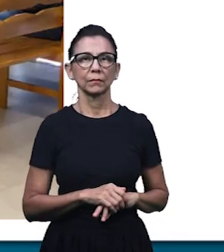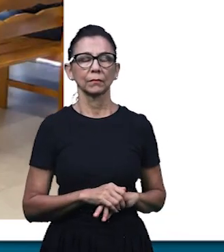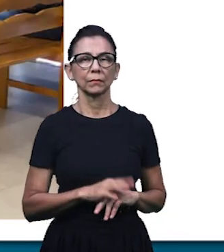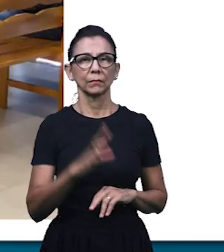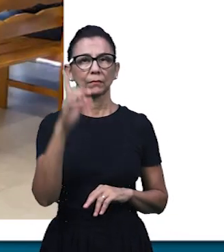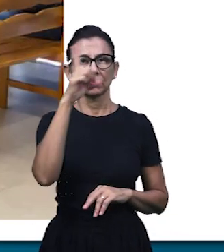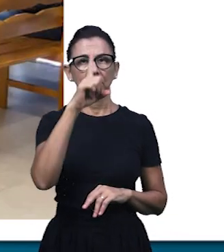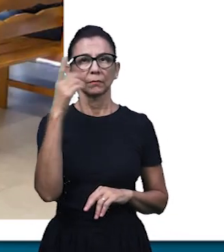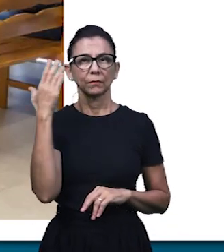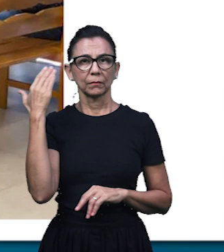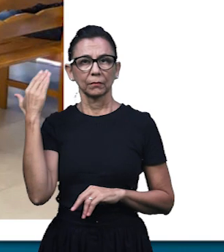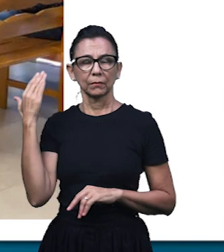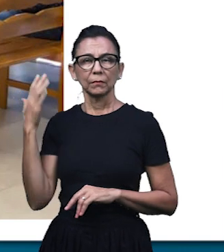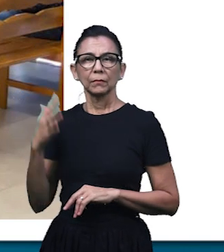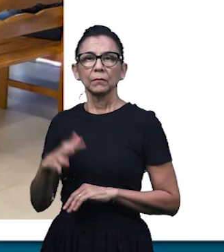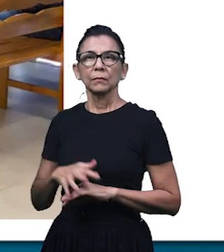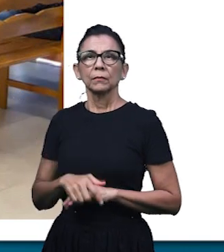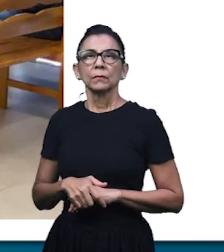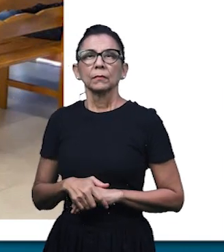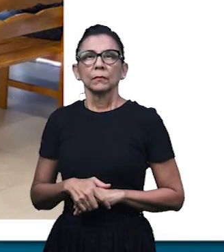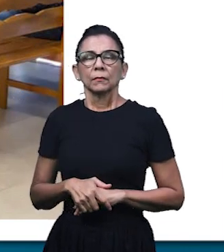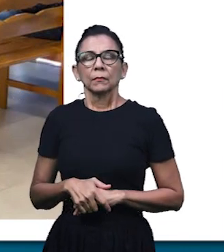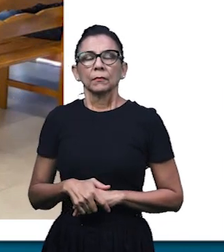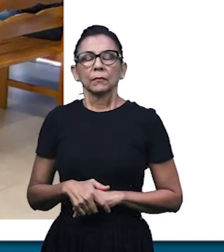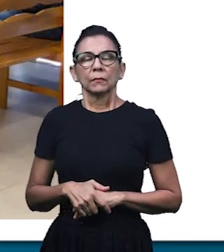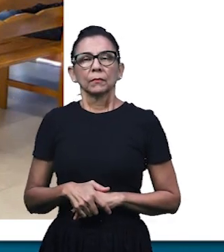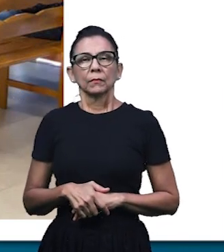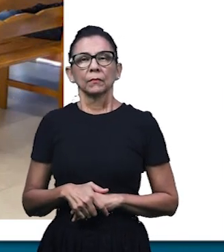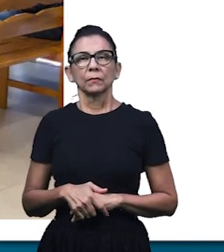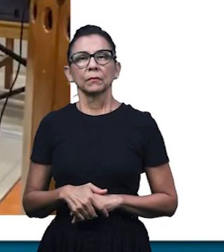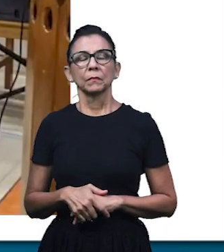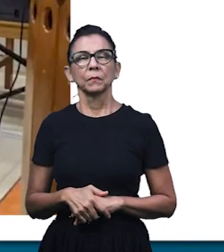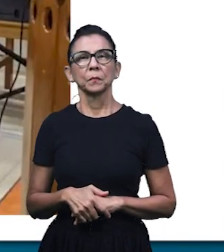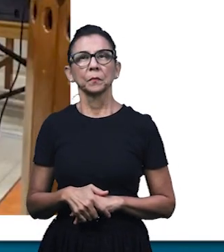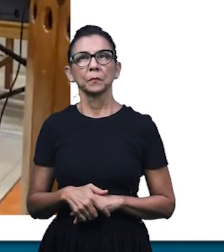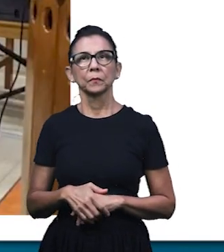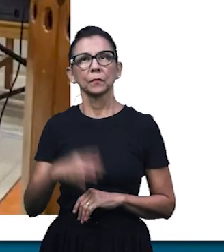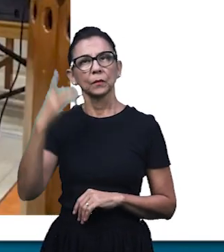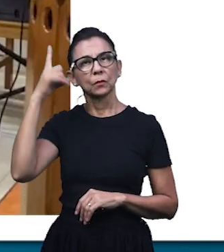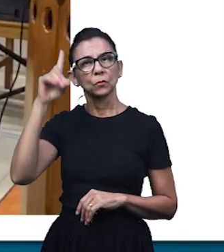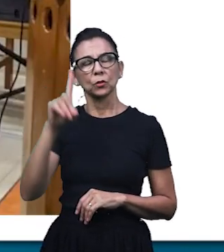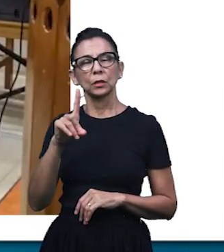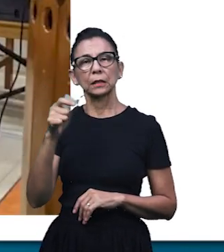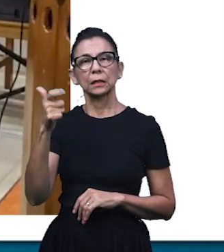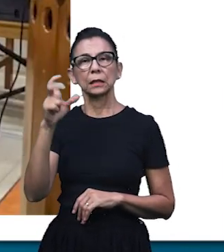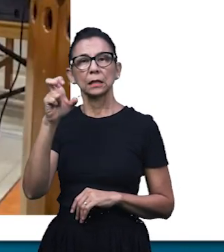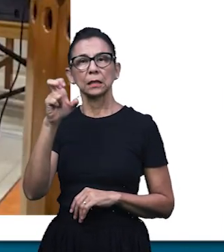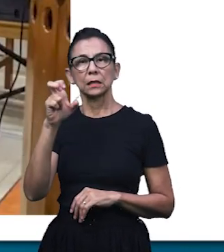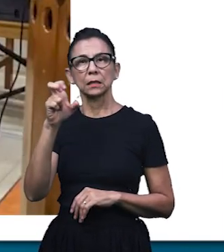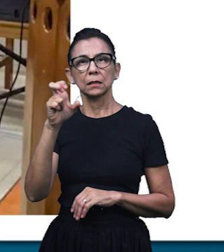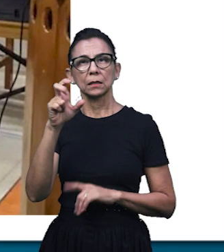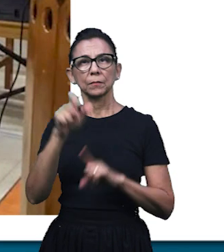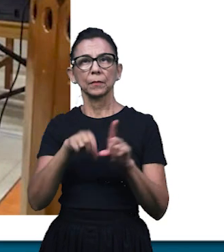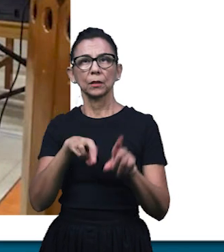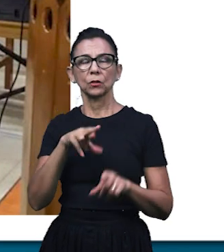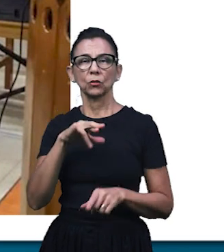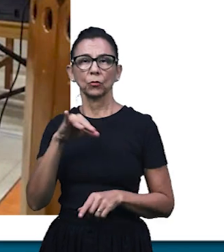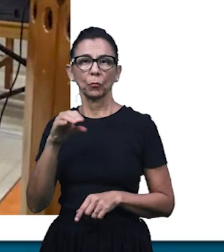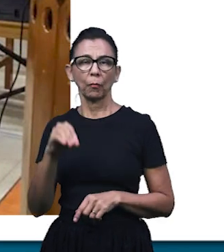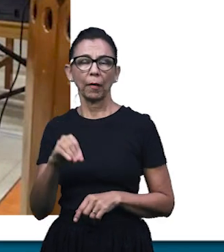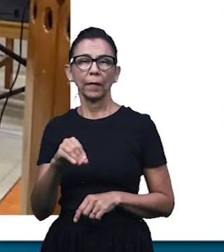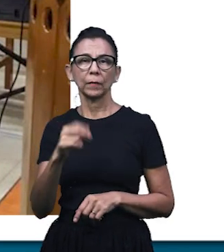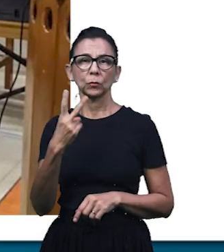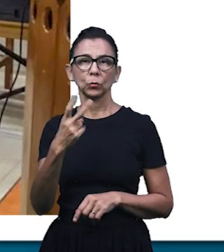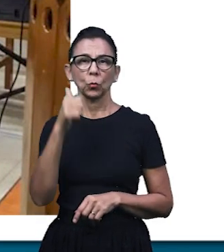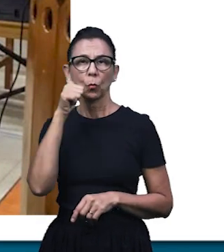pôde desfrutar de uma ceia com o Senhor e o levantamento de 2 irmãs para o grupo de